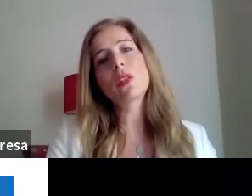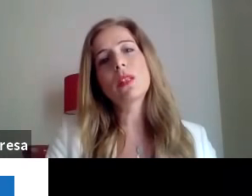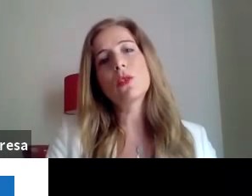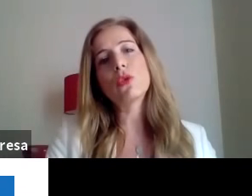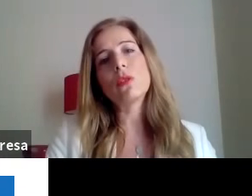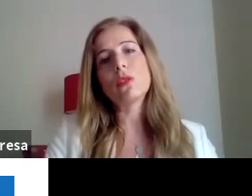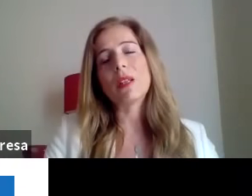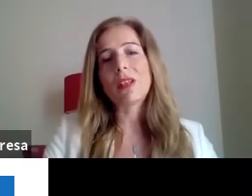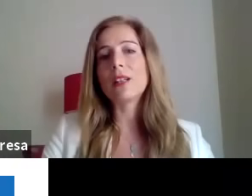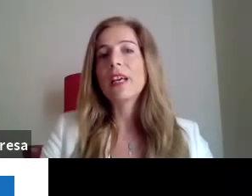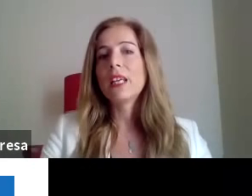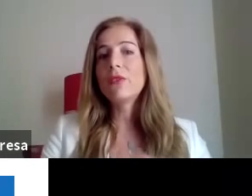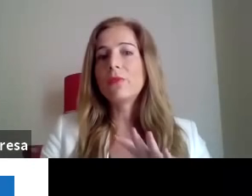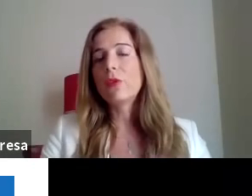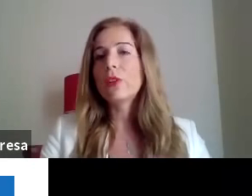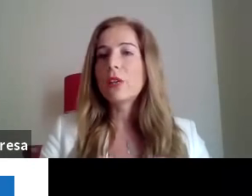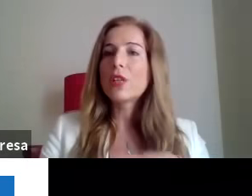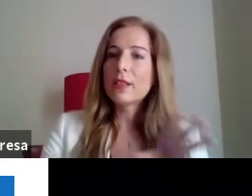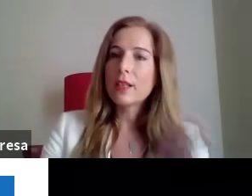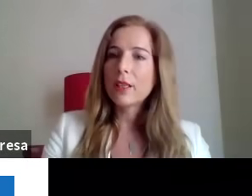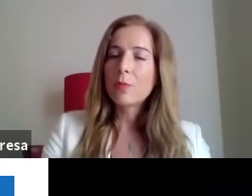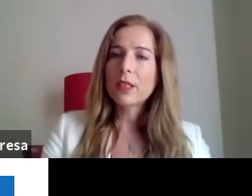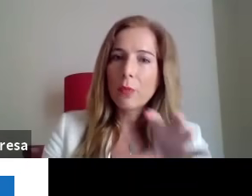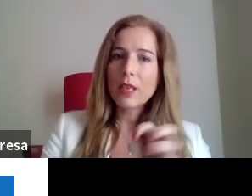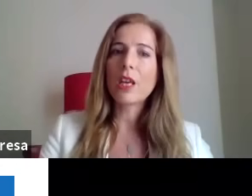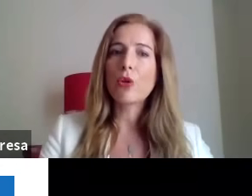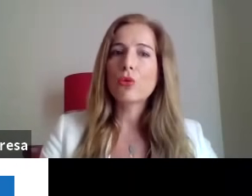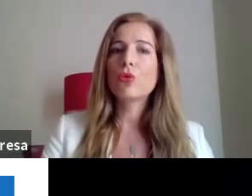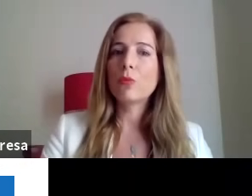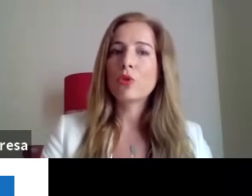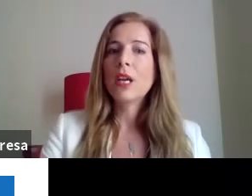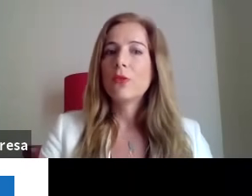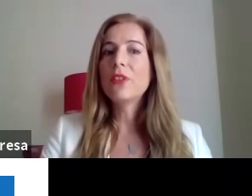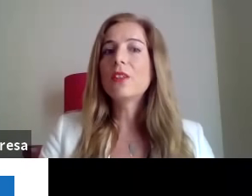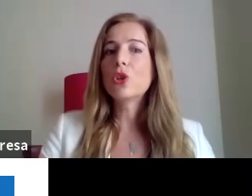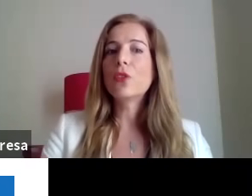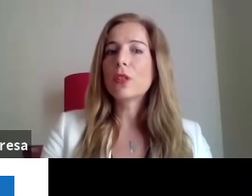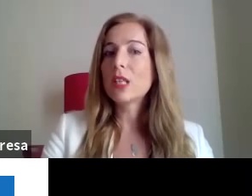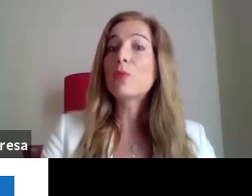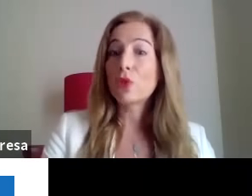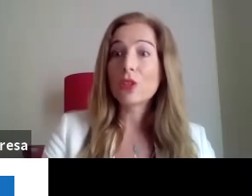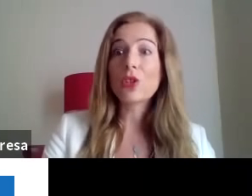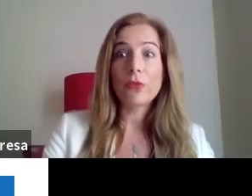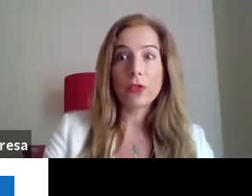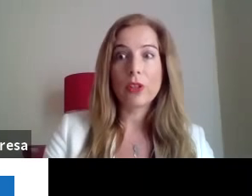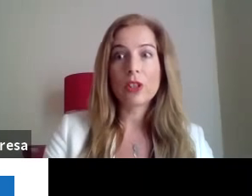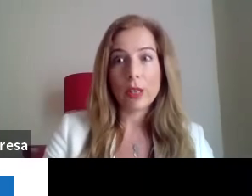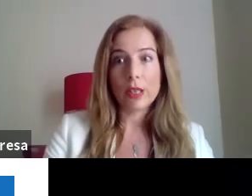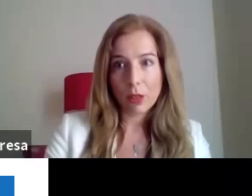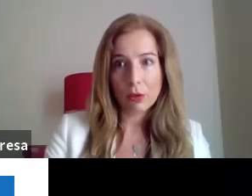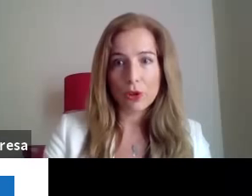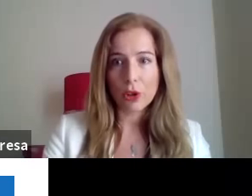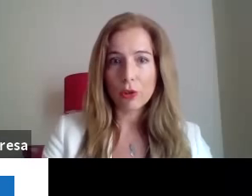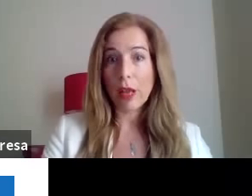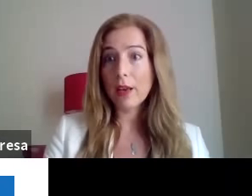tem um problema de saúde mental e falei-vos da ansiedade e depressão, mas aqui em conjunto temos 22,5% sofre de